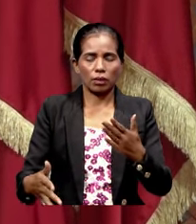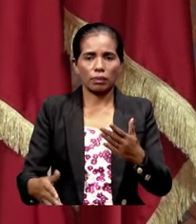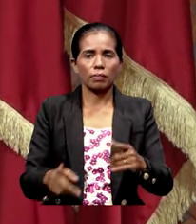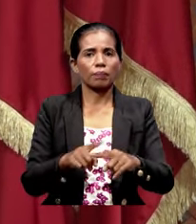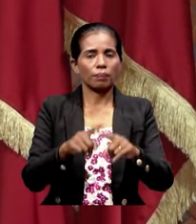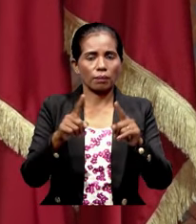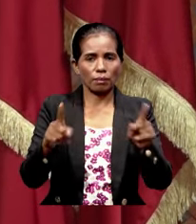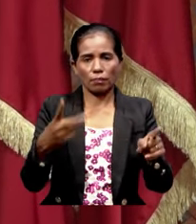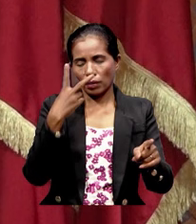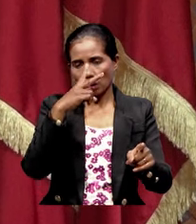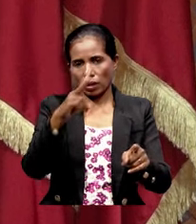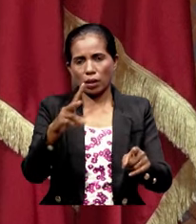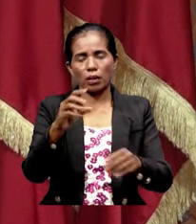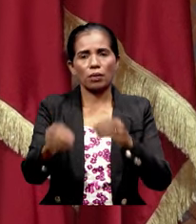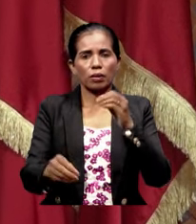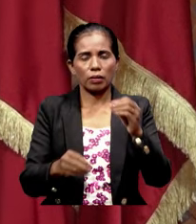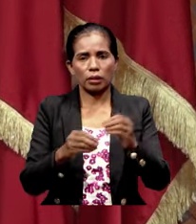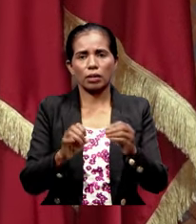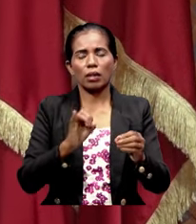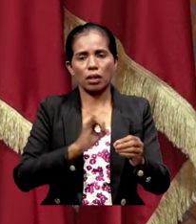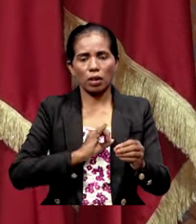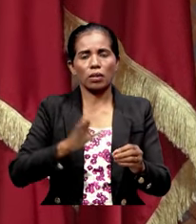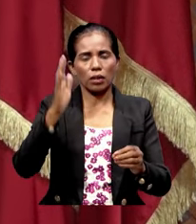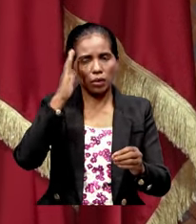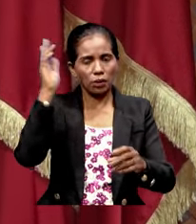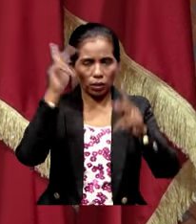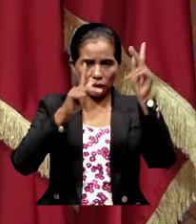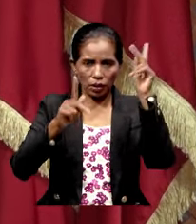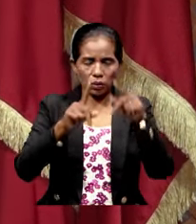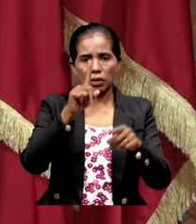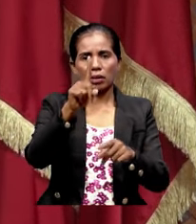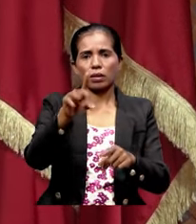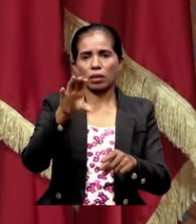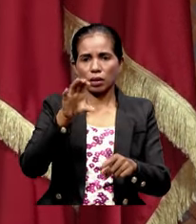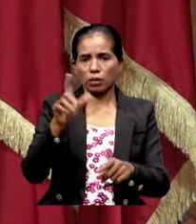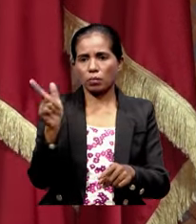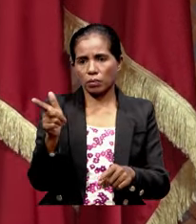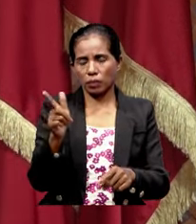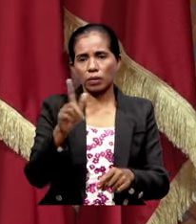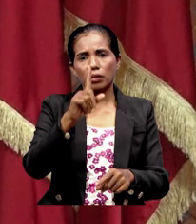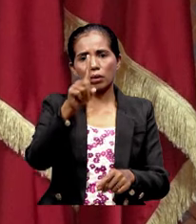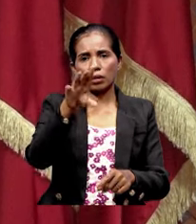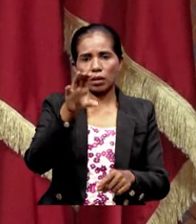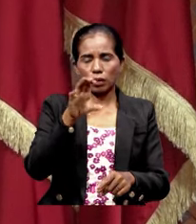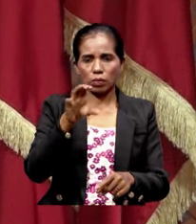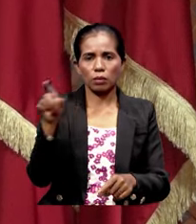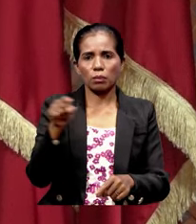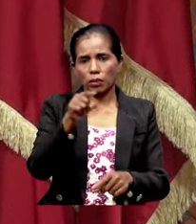Alegado crime de sangue. Ao conhece caso, né, 100%. Segundo,